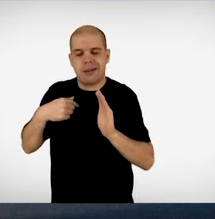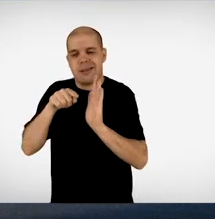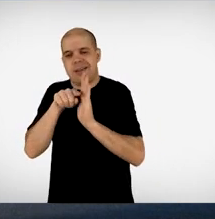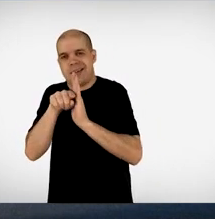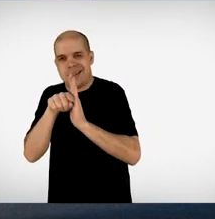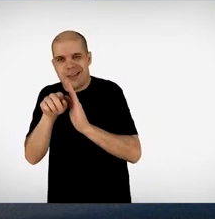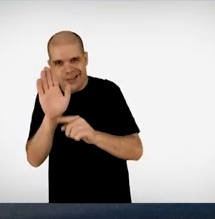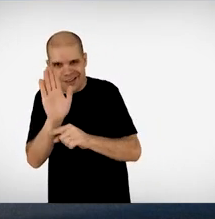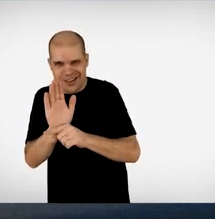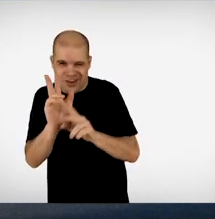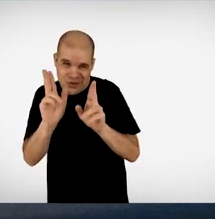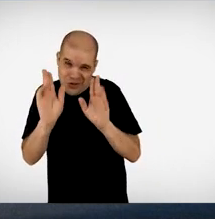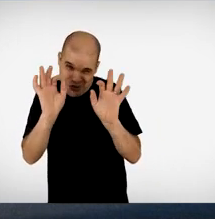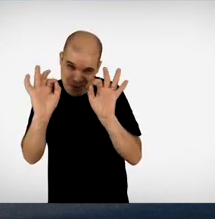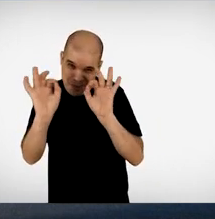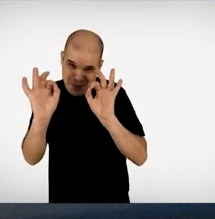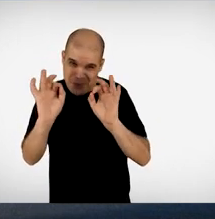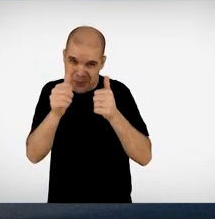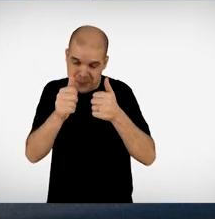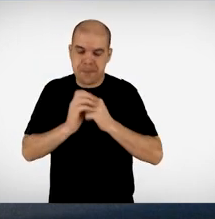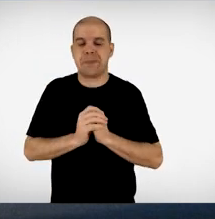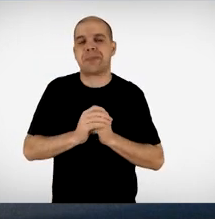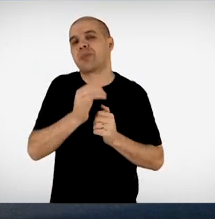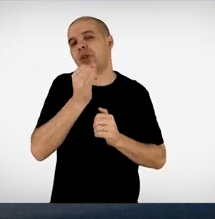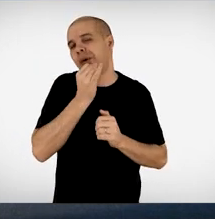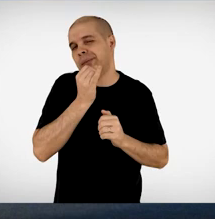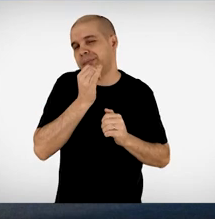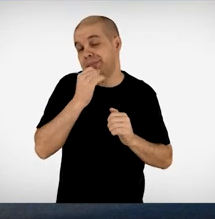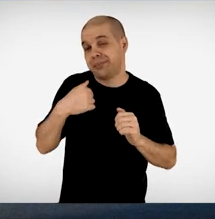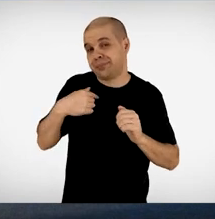as coisas pelas quais ela passou. Quando a gente está